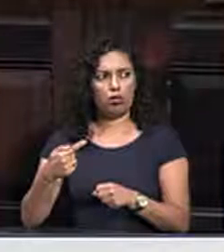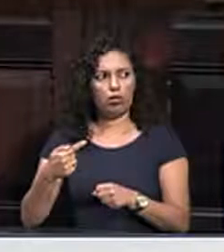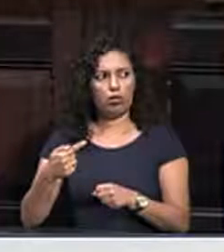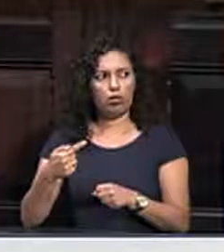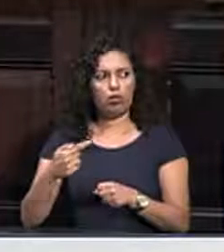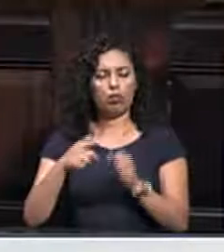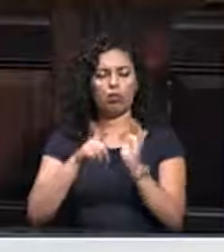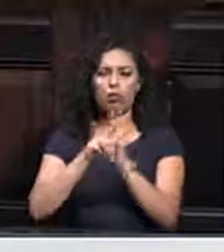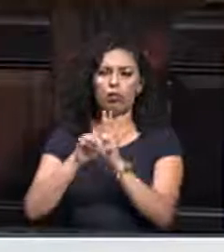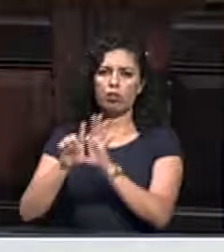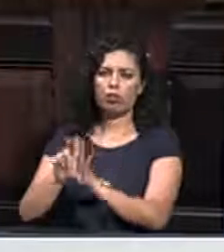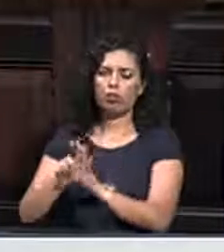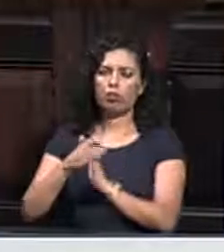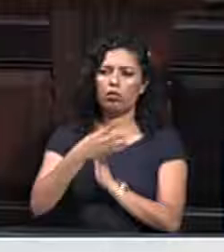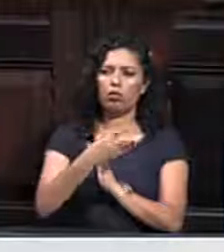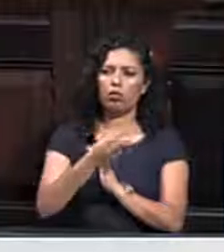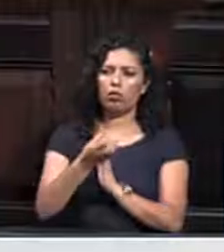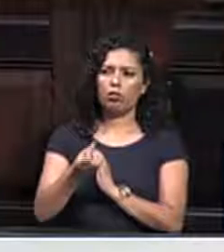PL